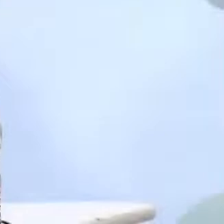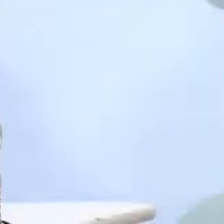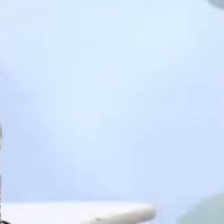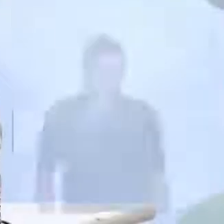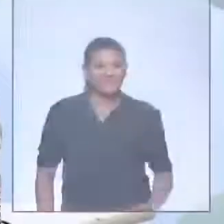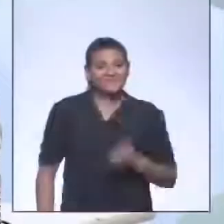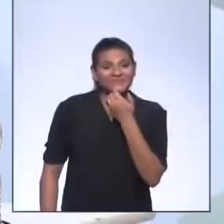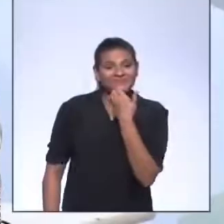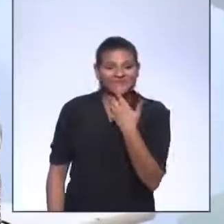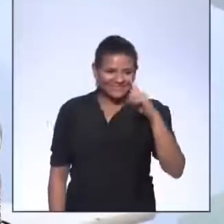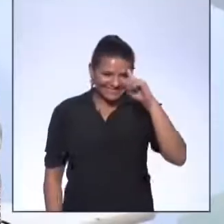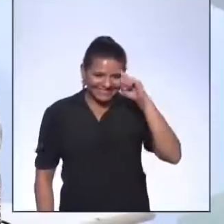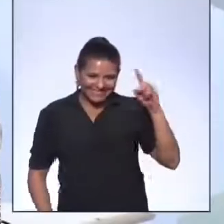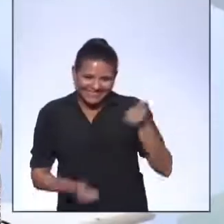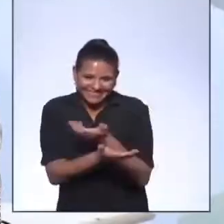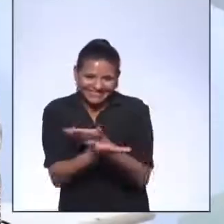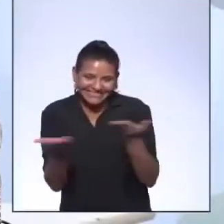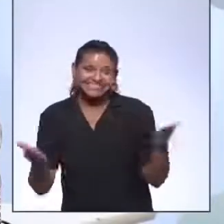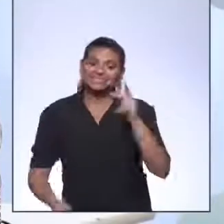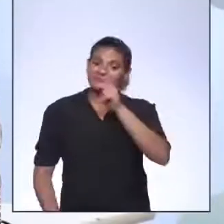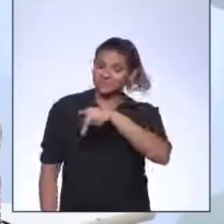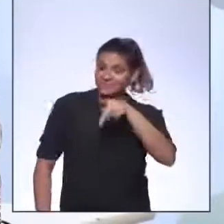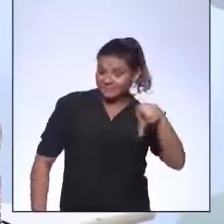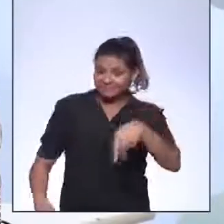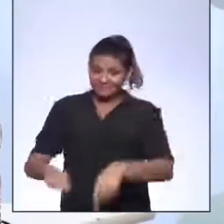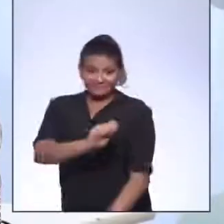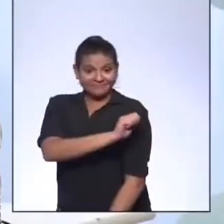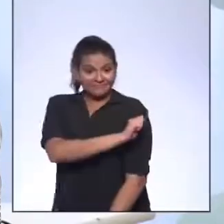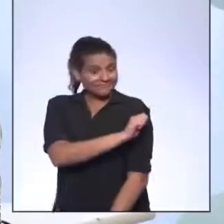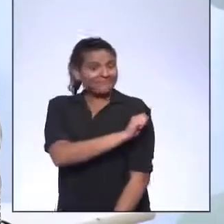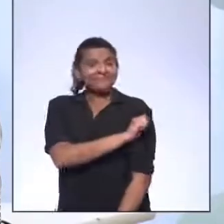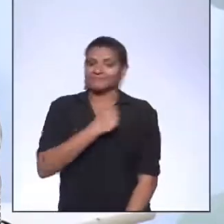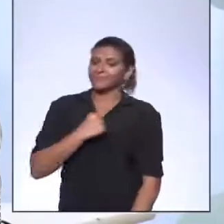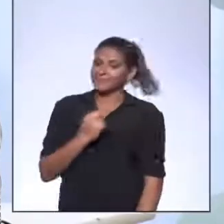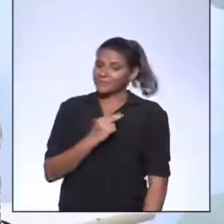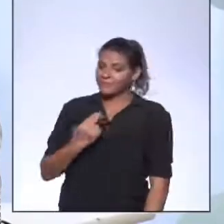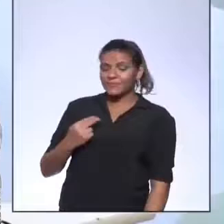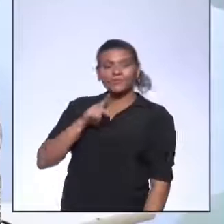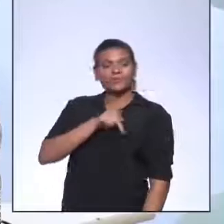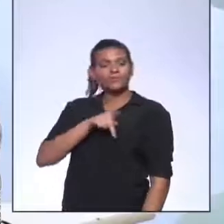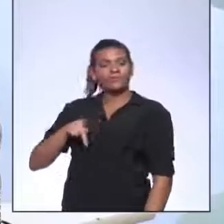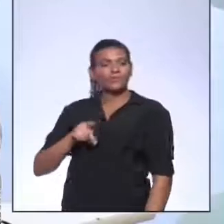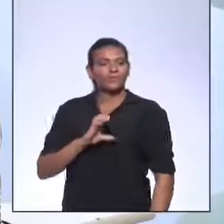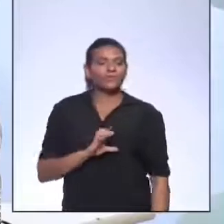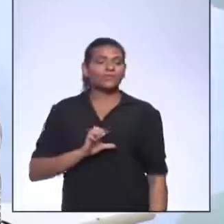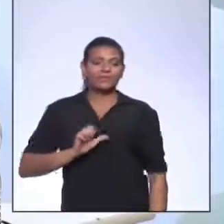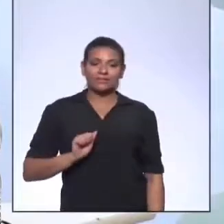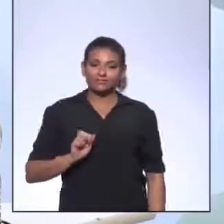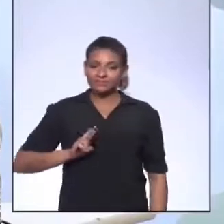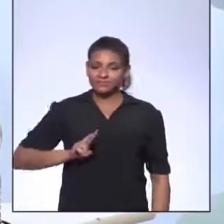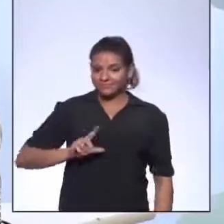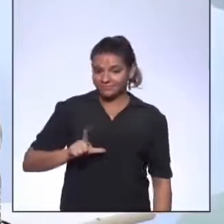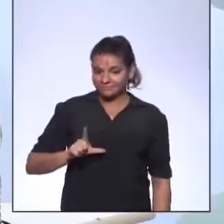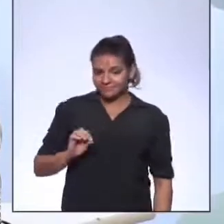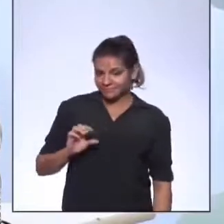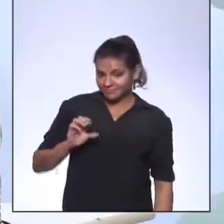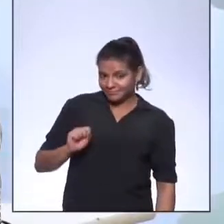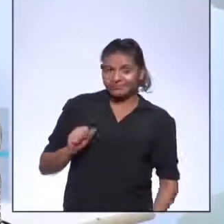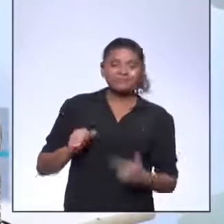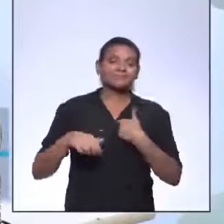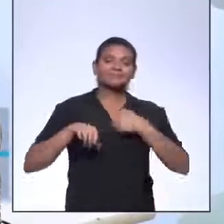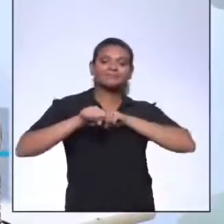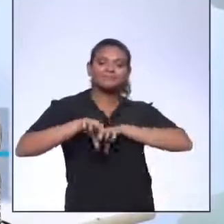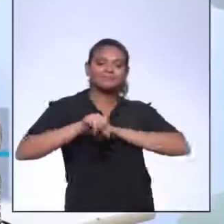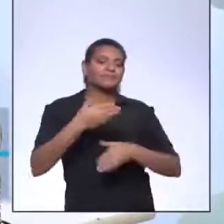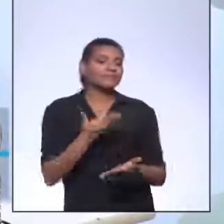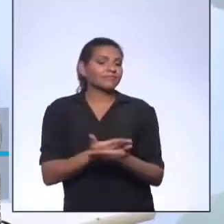Muito bom dia, professores, estudantes. Eu sou o professor Carlos Neri, professor de História. Estamos ao vivo aqui do